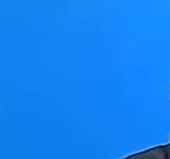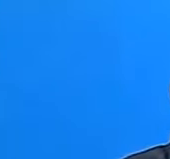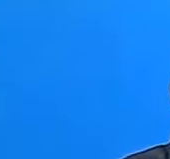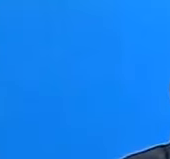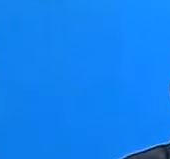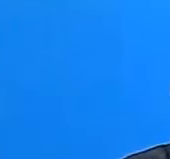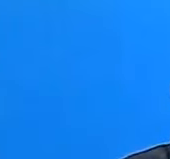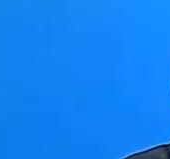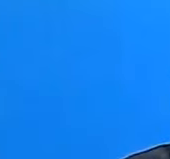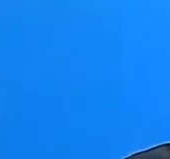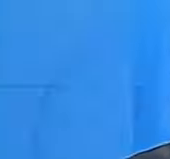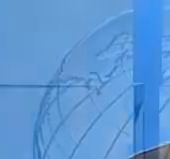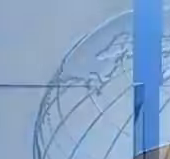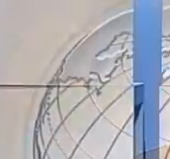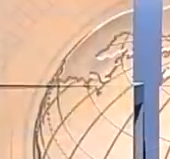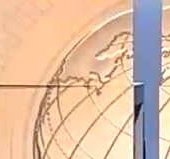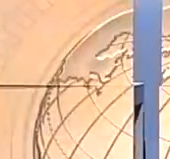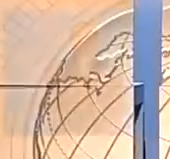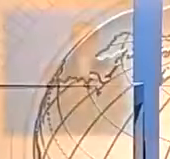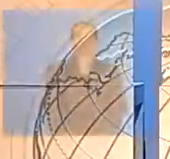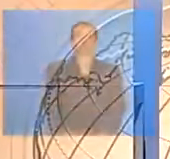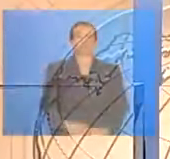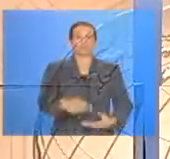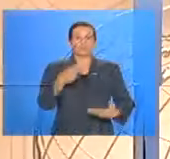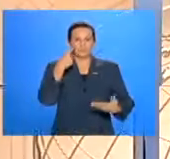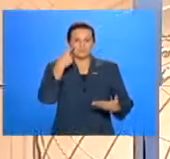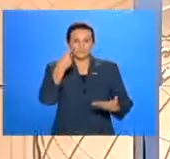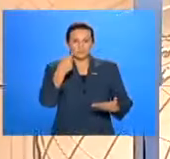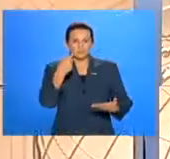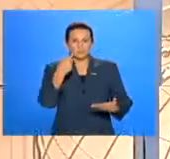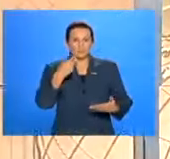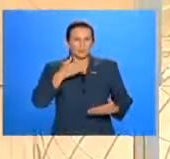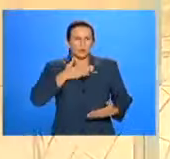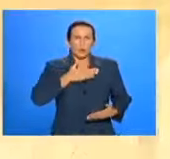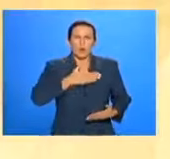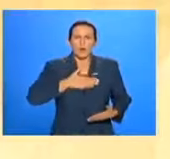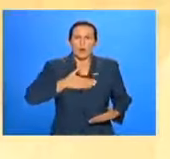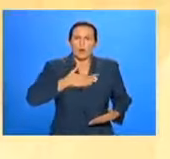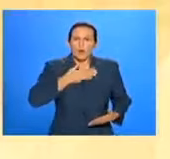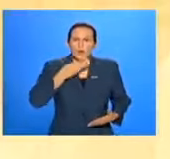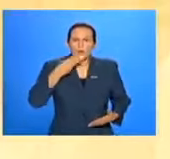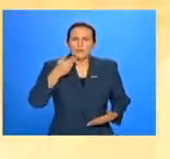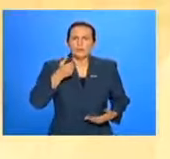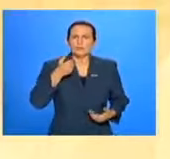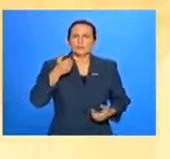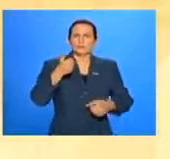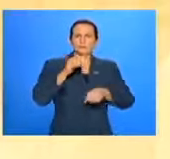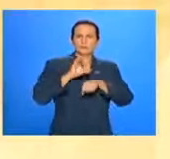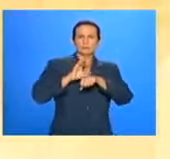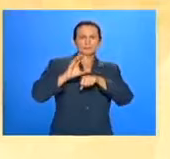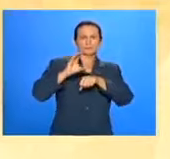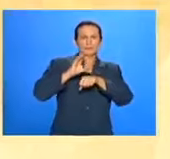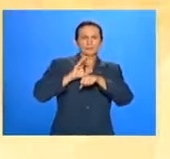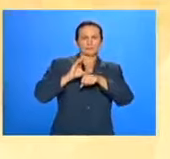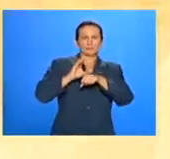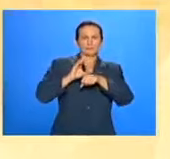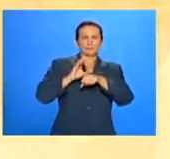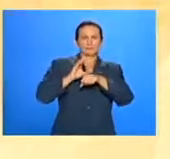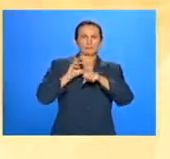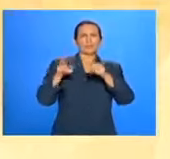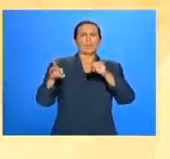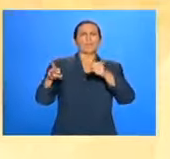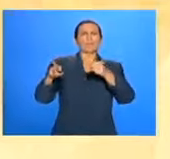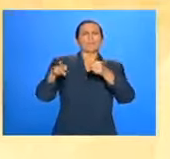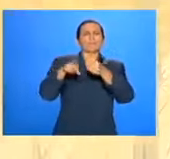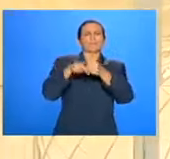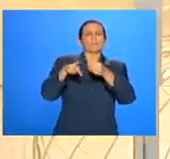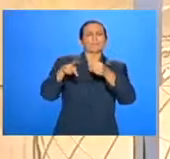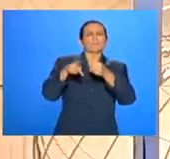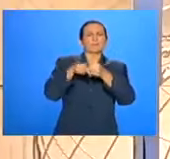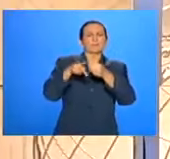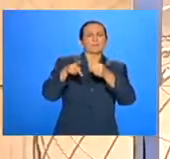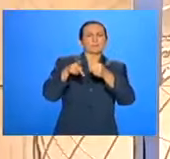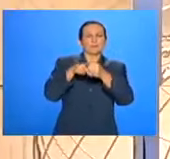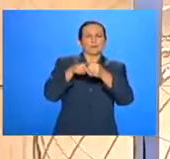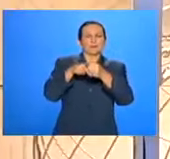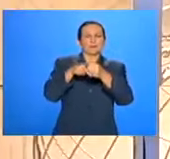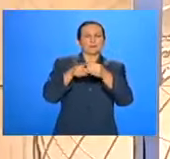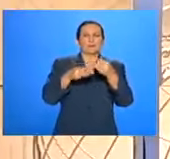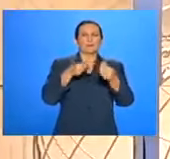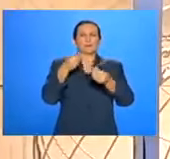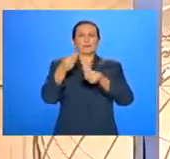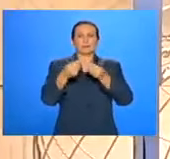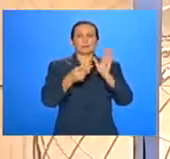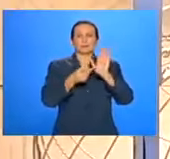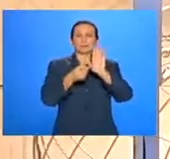gostar curso? Quer dizer, você gosta do curso? Os pronomes pessoais serão representados